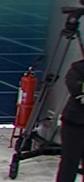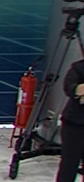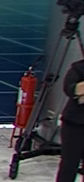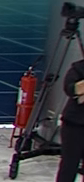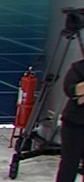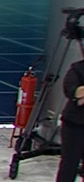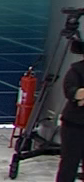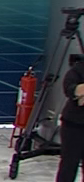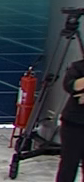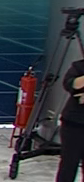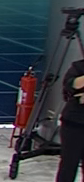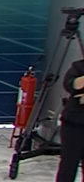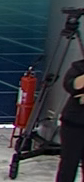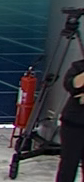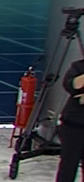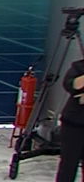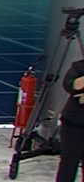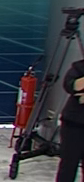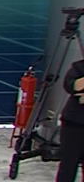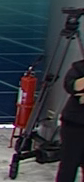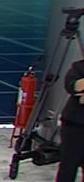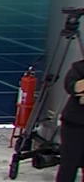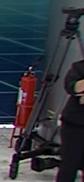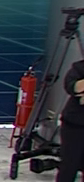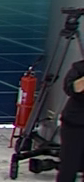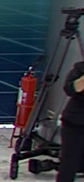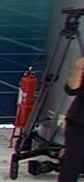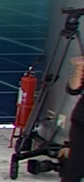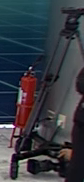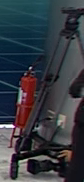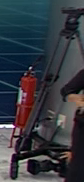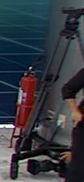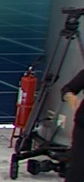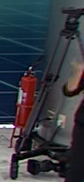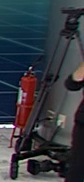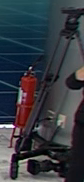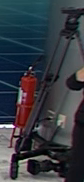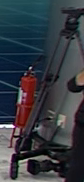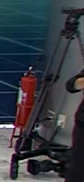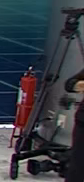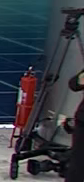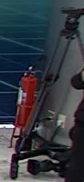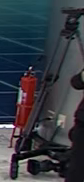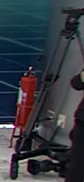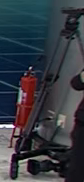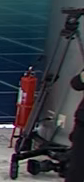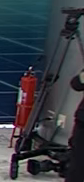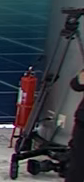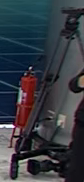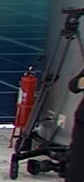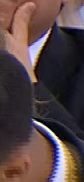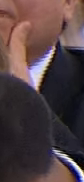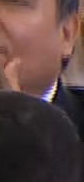2015, Leonardo Fonseca Rodrigues, entrega à Presidenta da República joia de sua autoria e